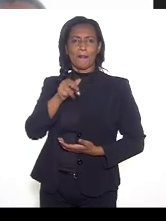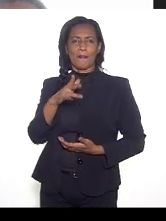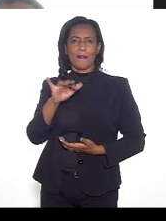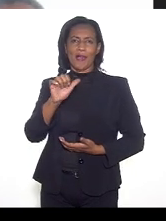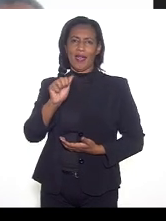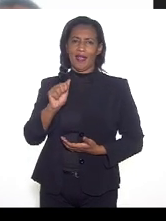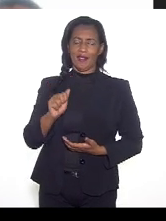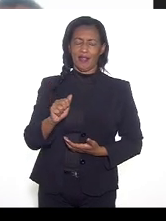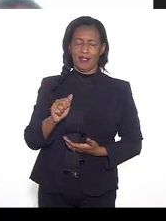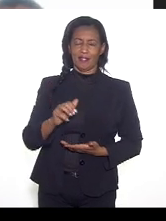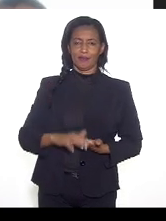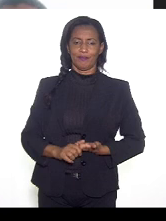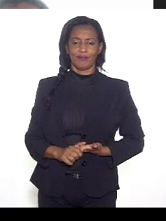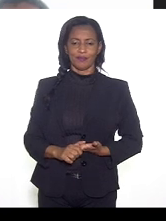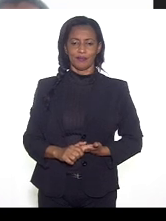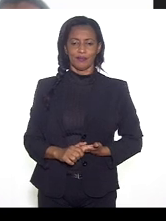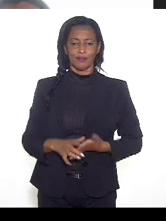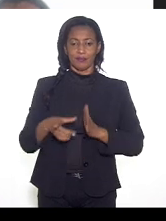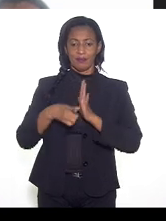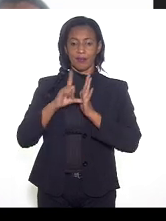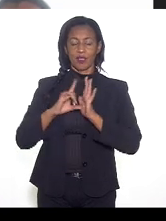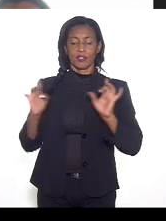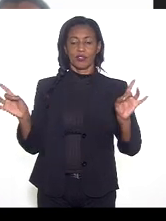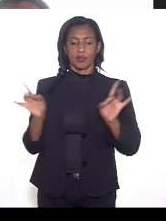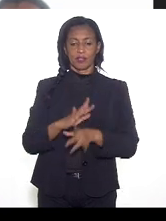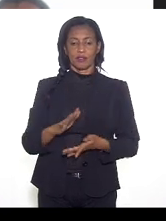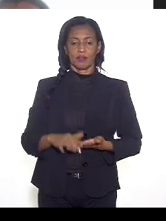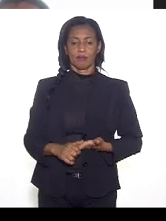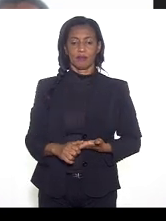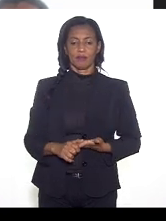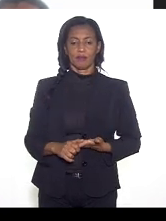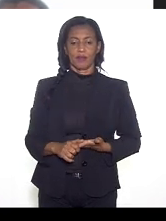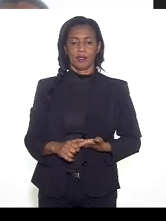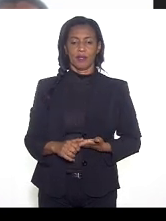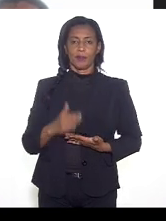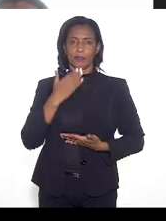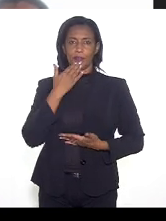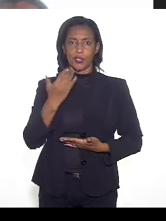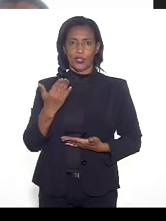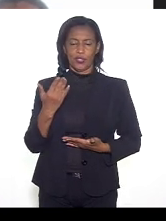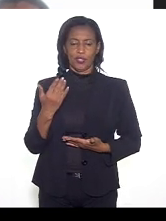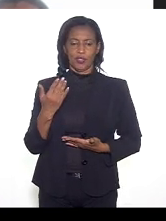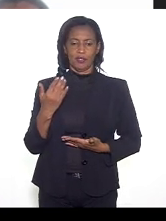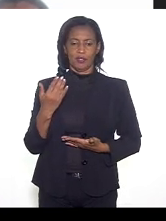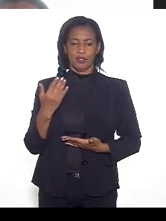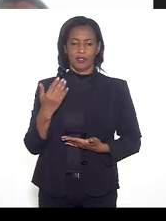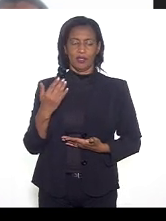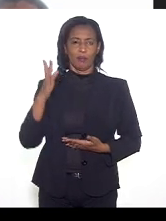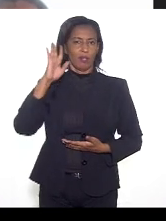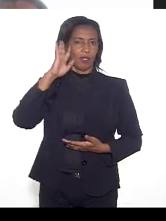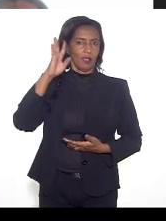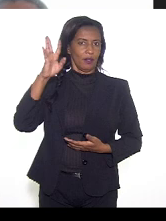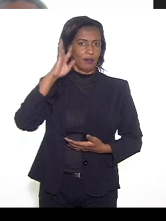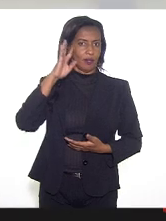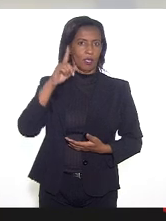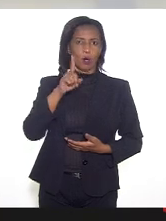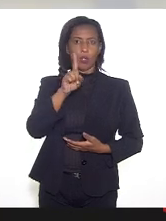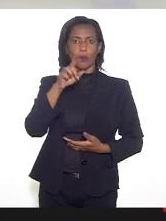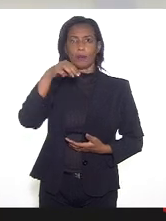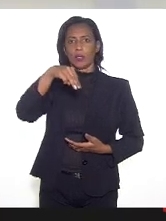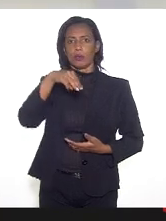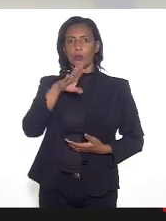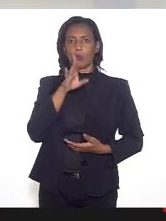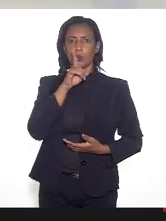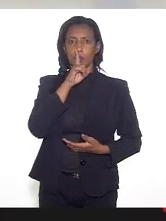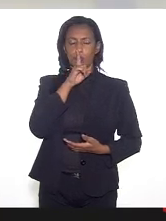Rocha. Quero, antes de terminarmos, propor aqui uma reflexão, um minuto de silêncio